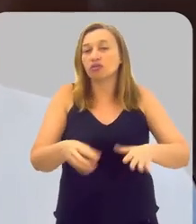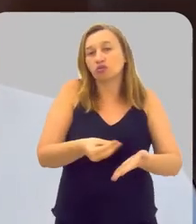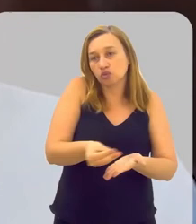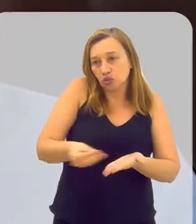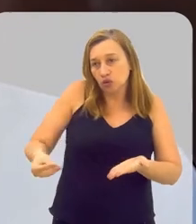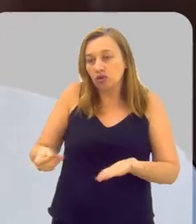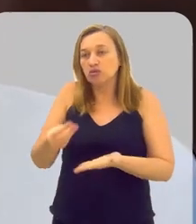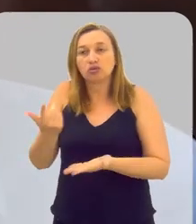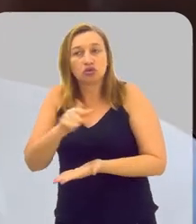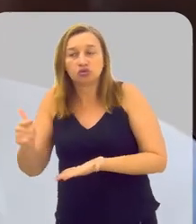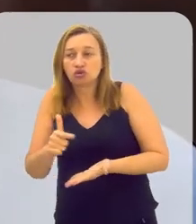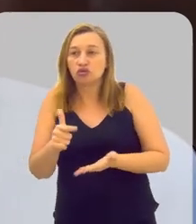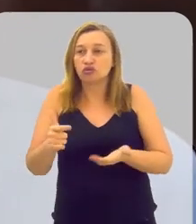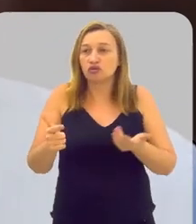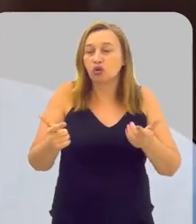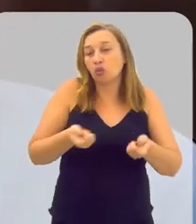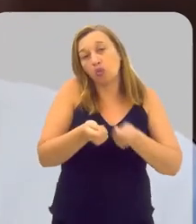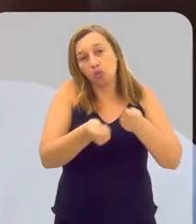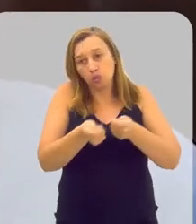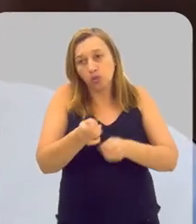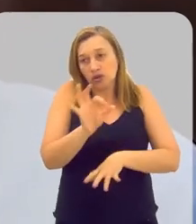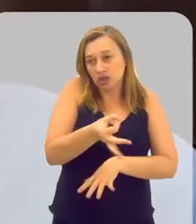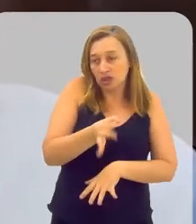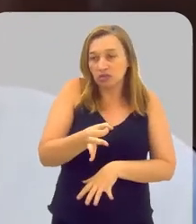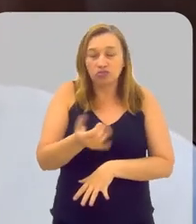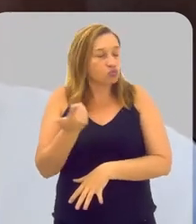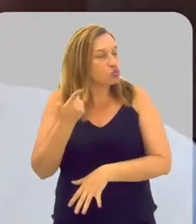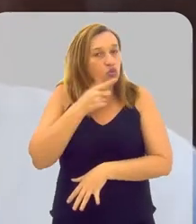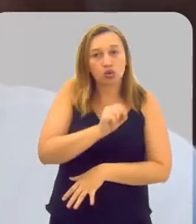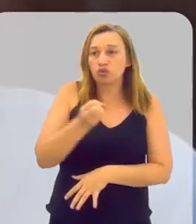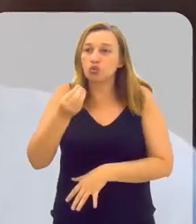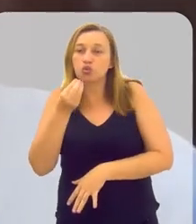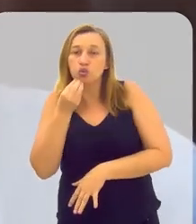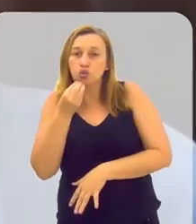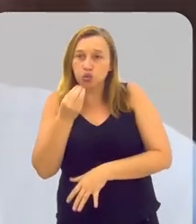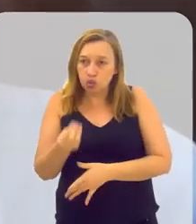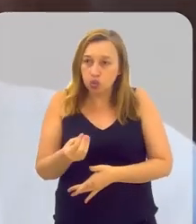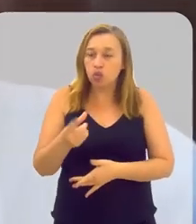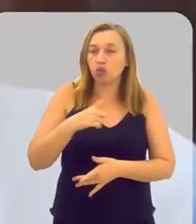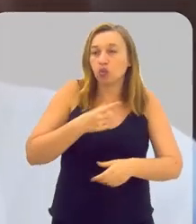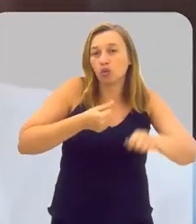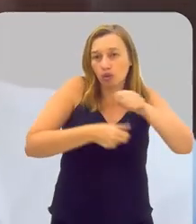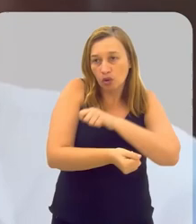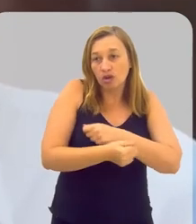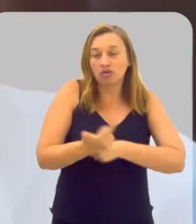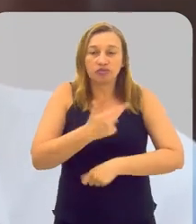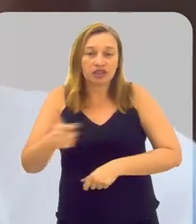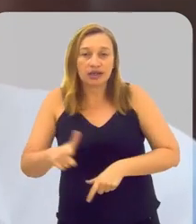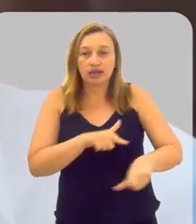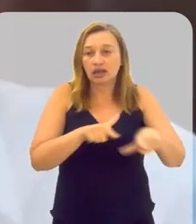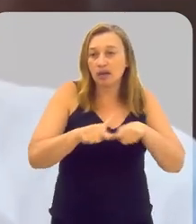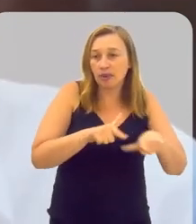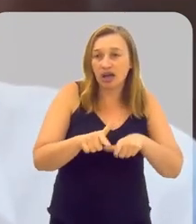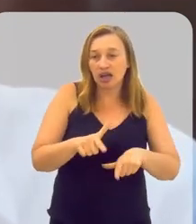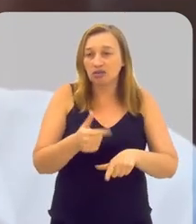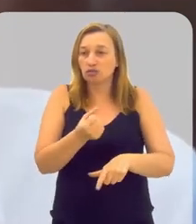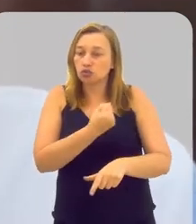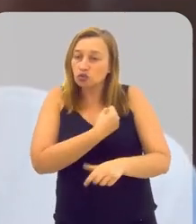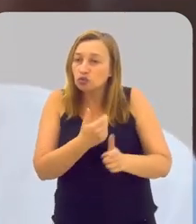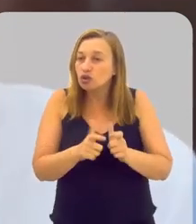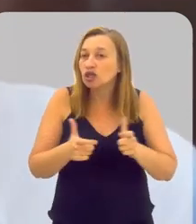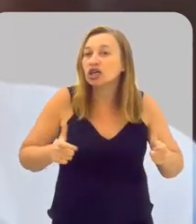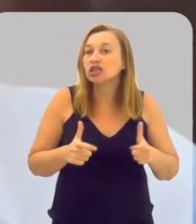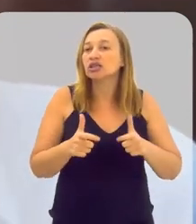estadual na distribuição, porque senão, se a gente não tiver um ambiente regulatório favorável, a gente não vai conseguir oportunizar esse investimento, então não vai gerar